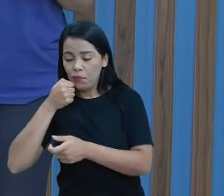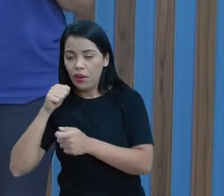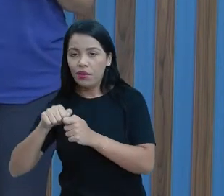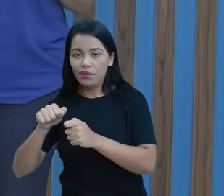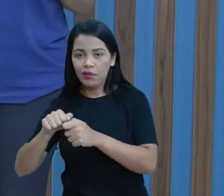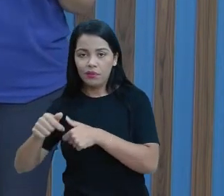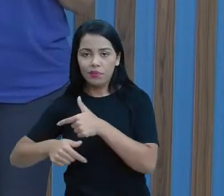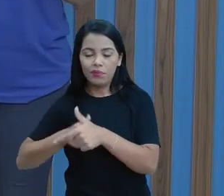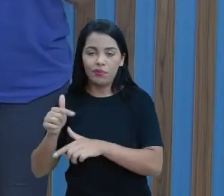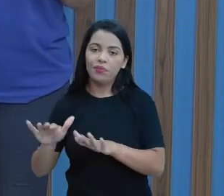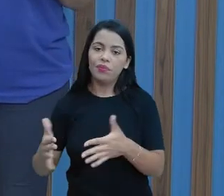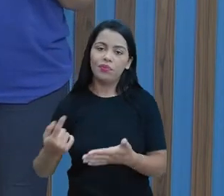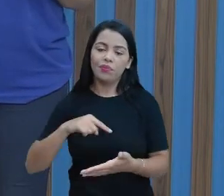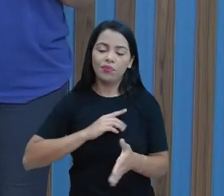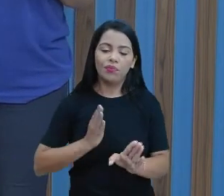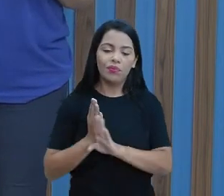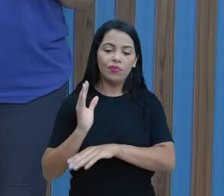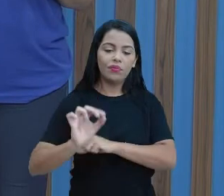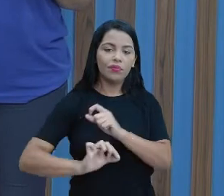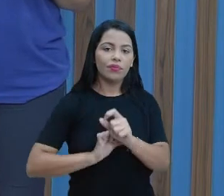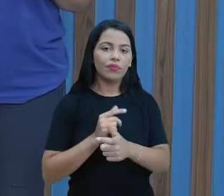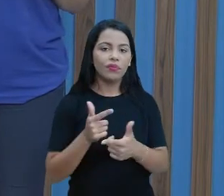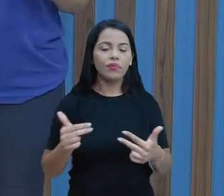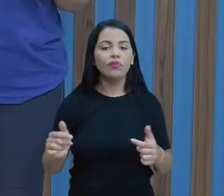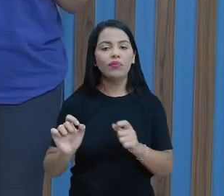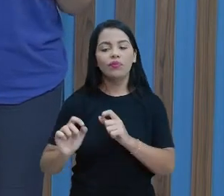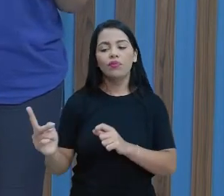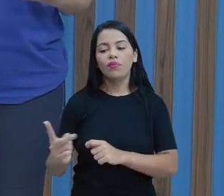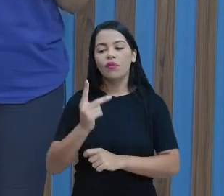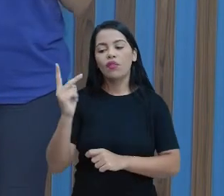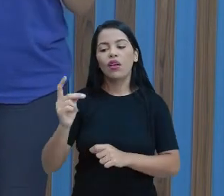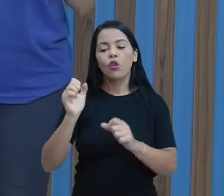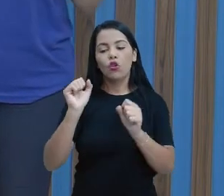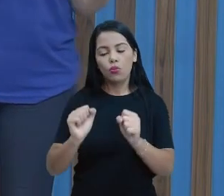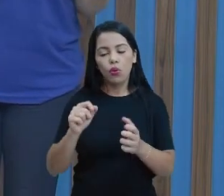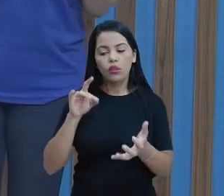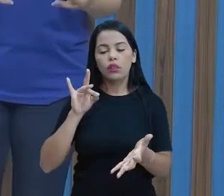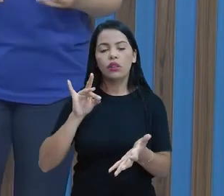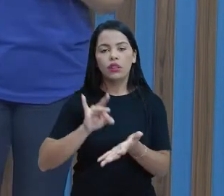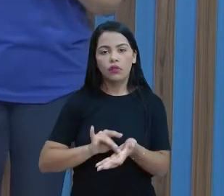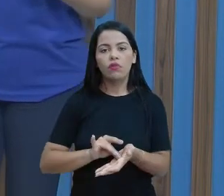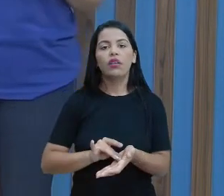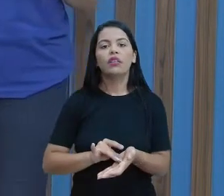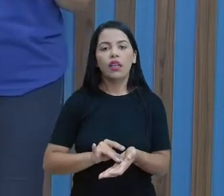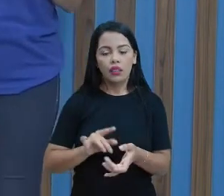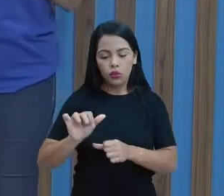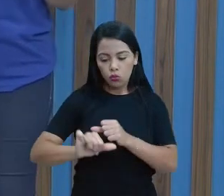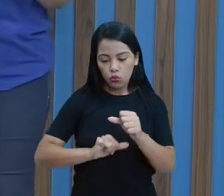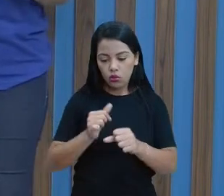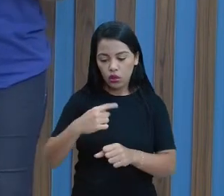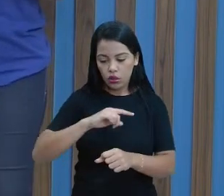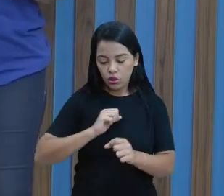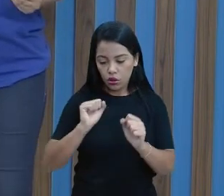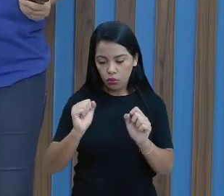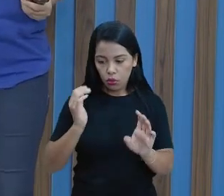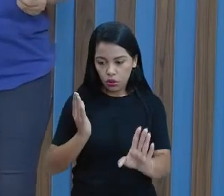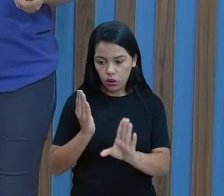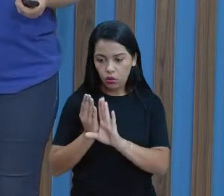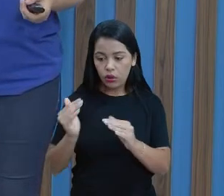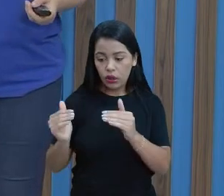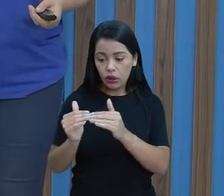encontra uma situação em que esses valores podem, de fato, variar. a gente pode encontrar, de acordo